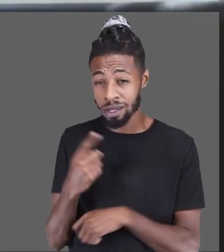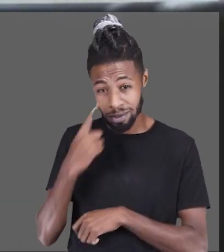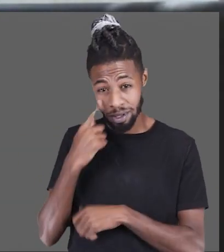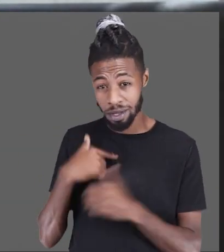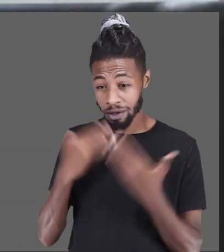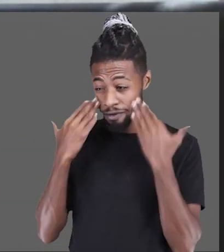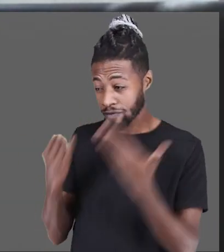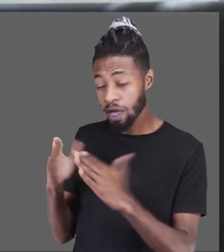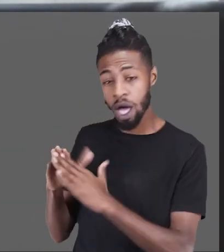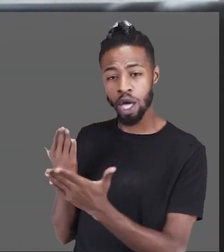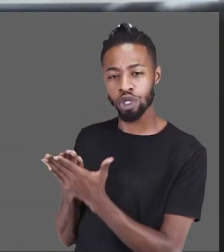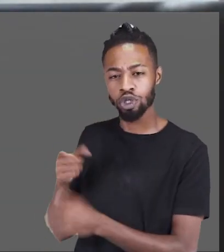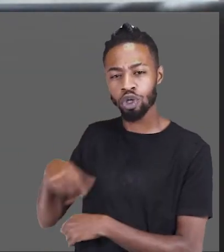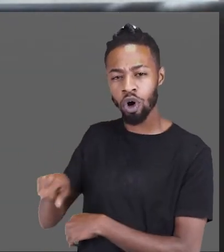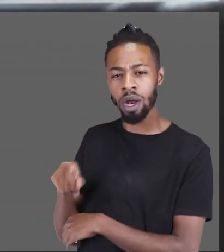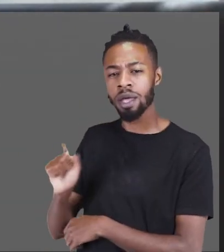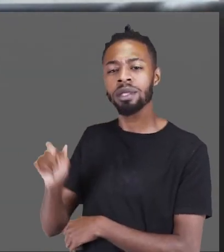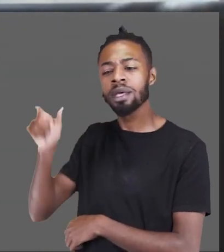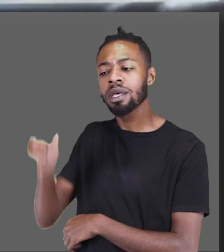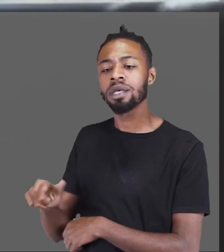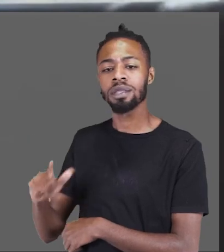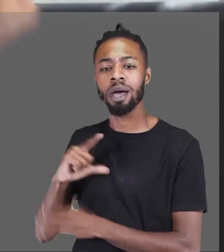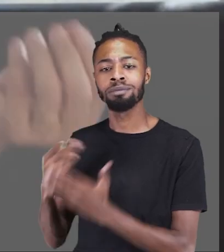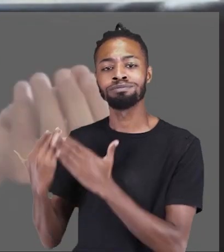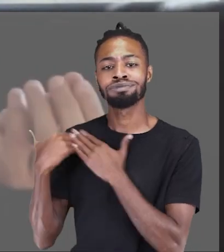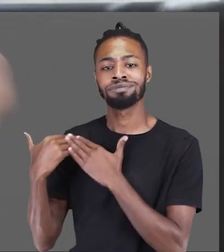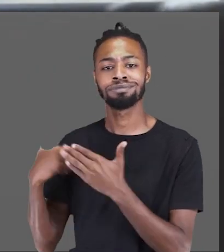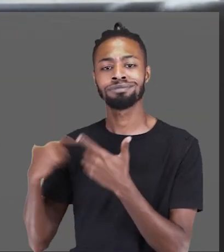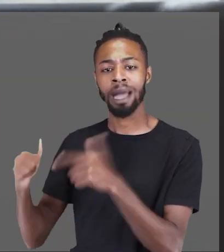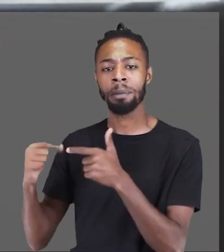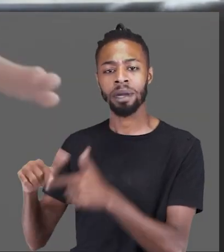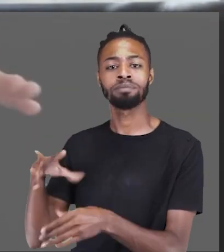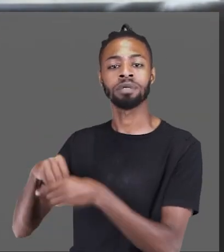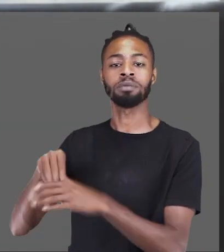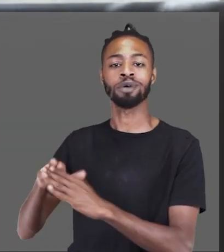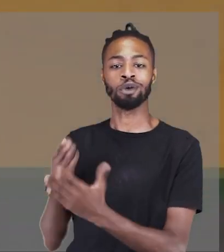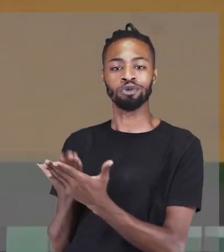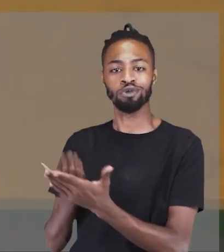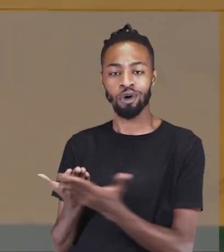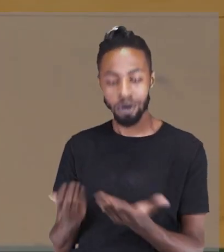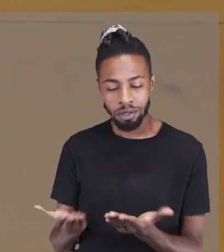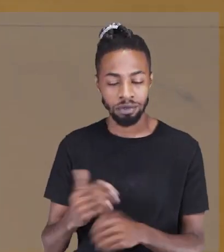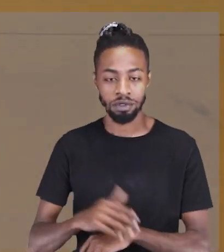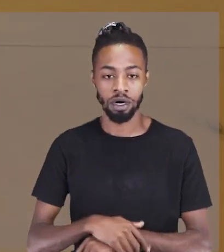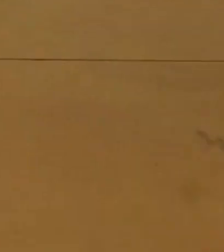tivermos a capacidade de ouvir as escolas, de ouvir quem está lá na ponta, no chão da escola.